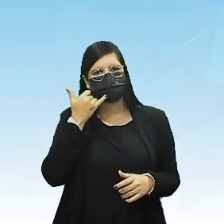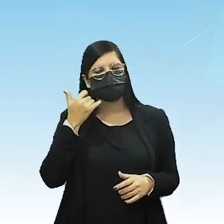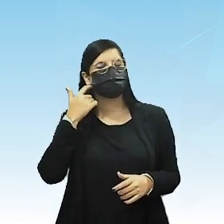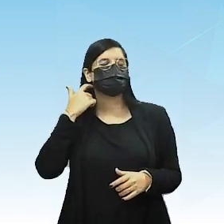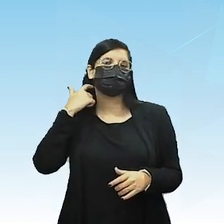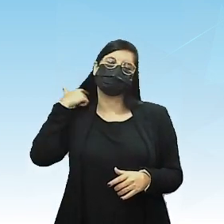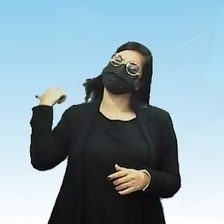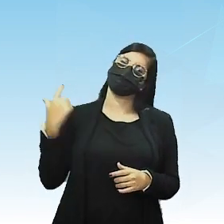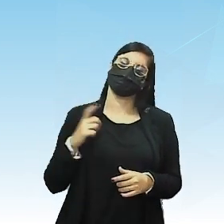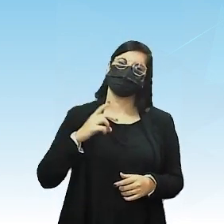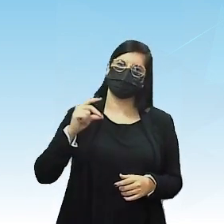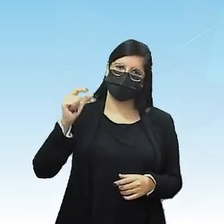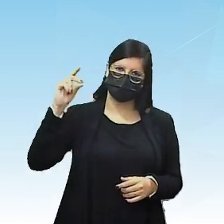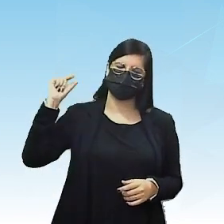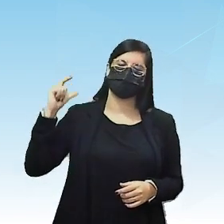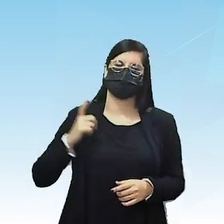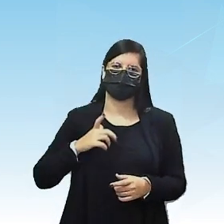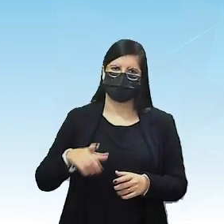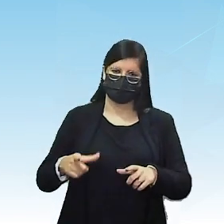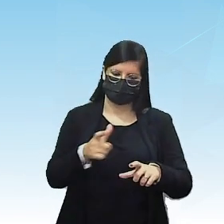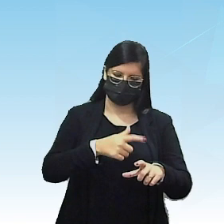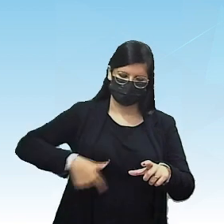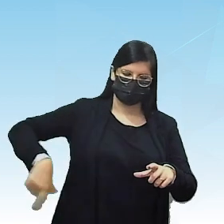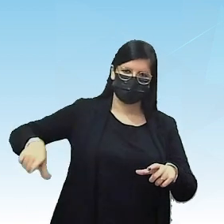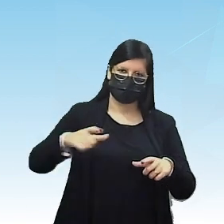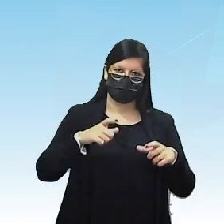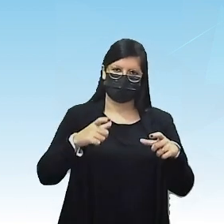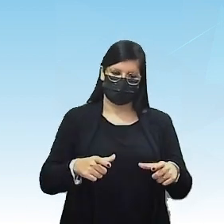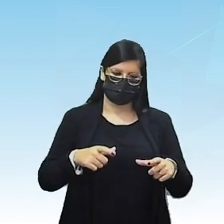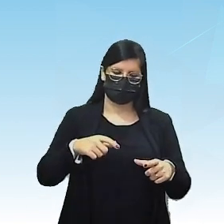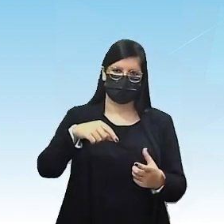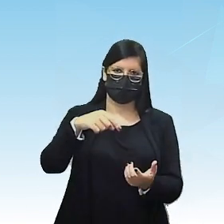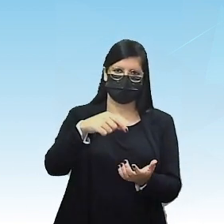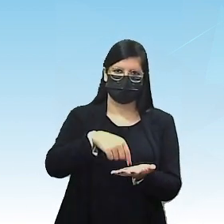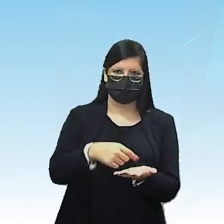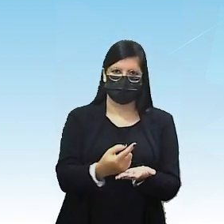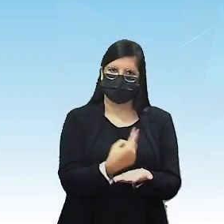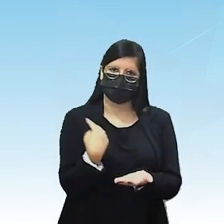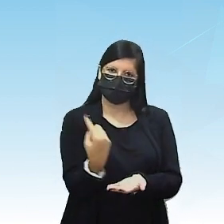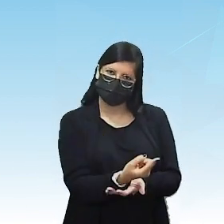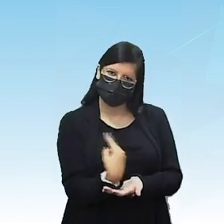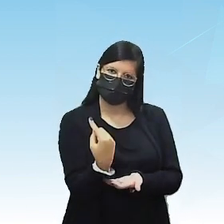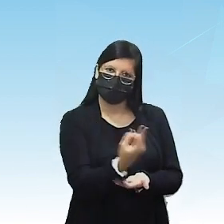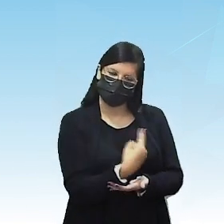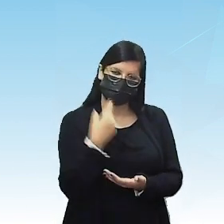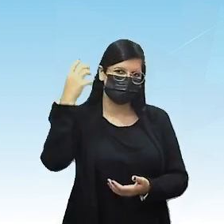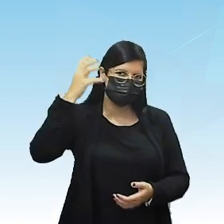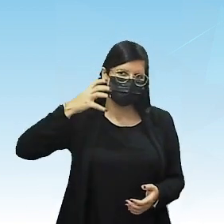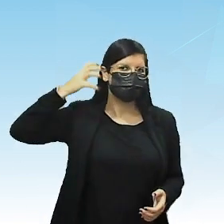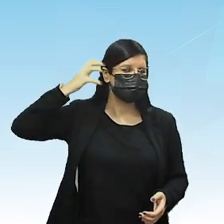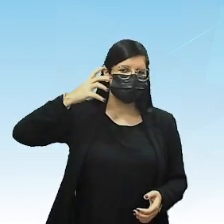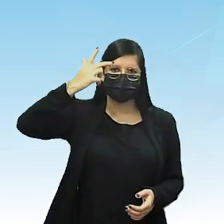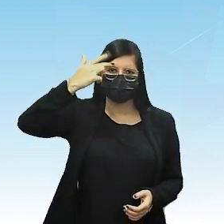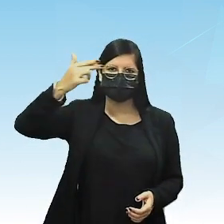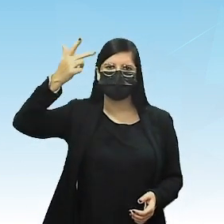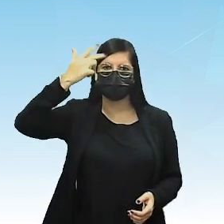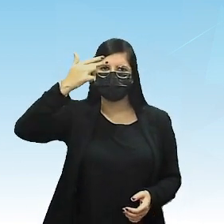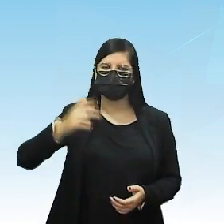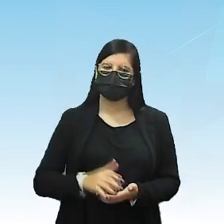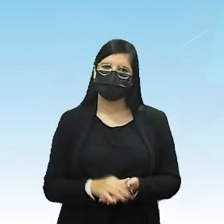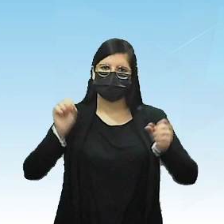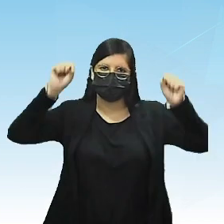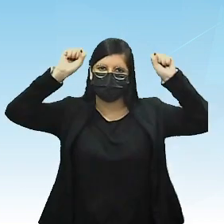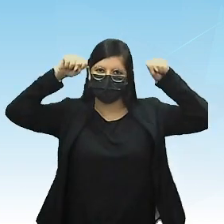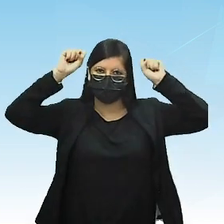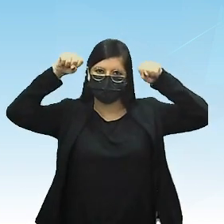streams. Mas a gente tinha a vitrolinha lá, a nossa radiola, e botava o disco e tocava a música. Então a gente pegava o disco da Xuxa, o show